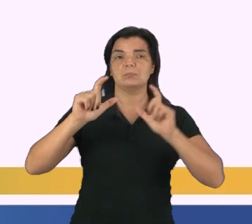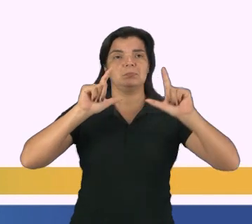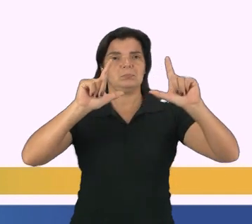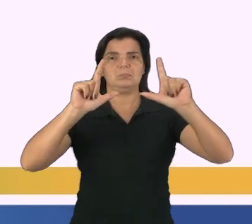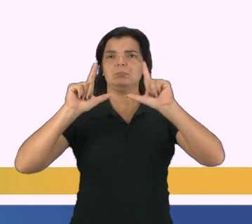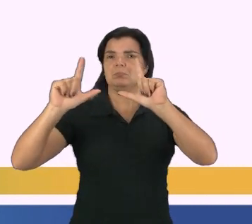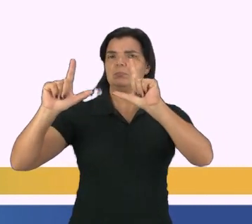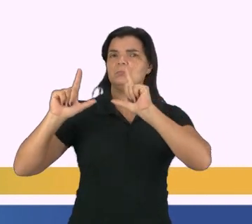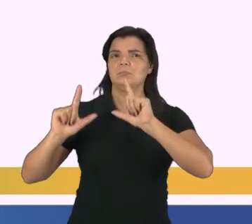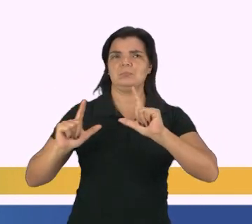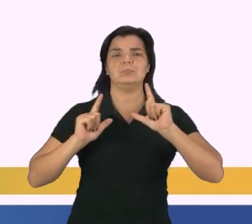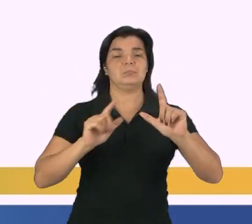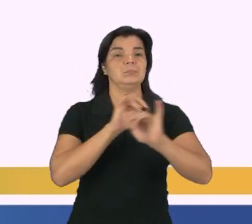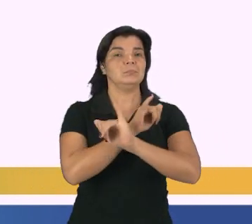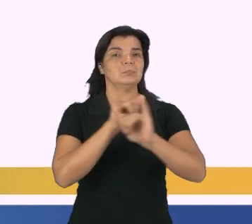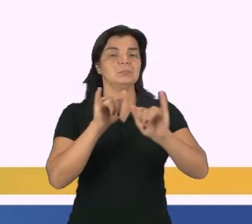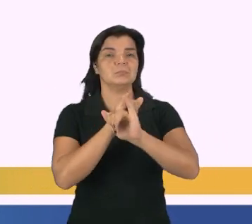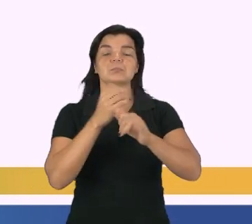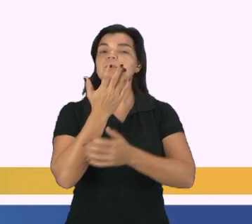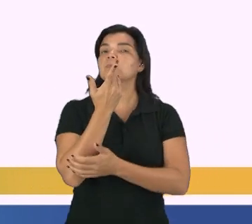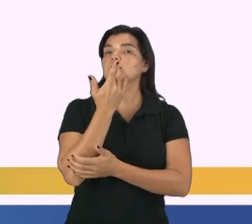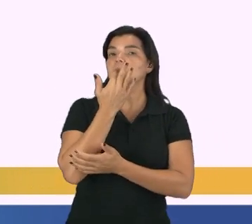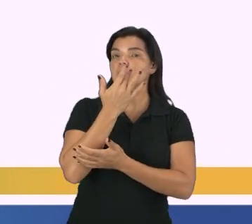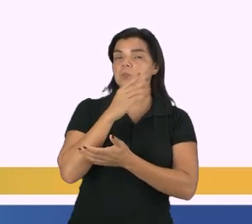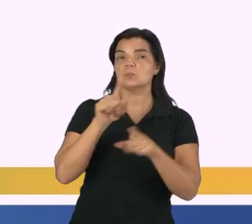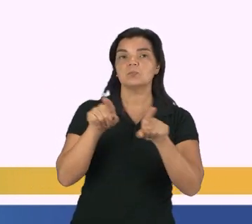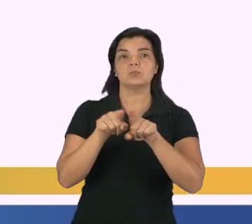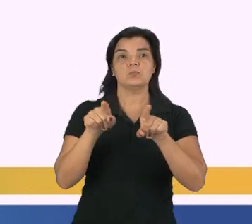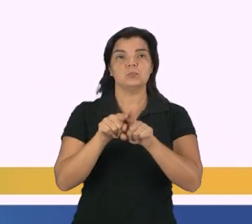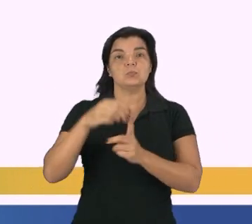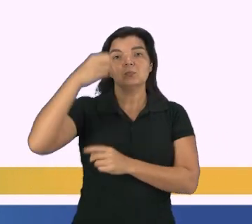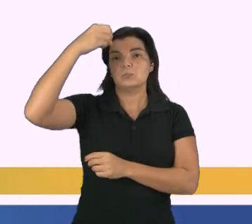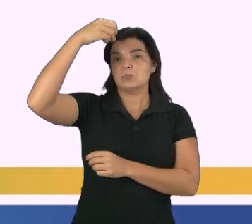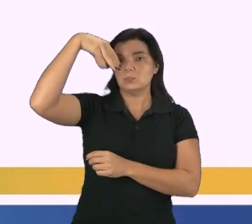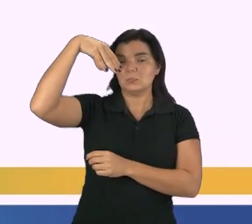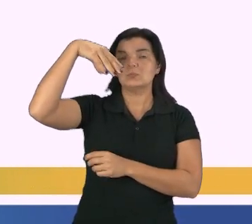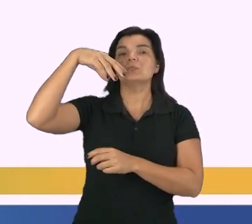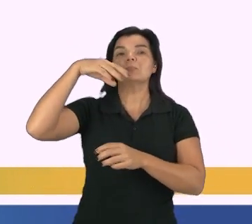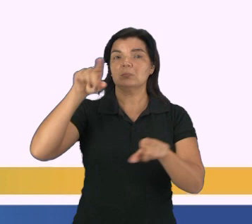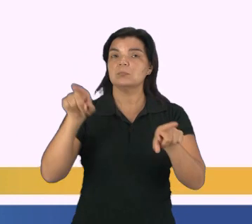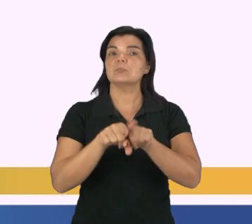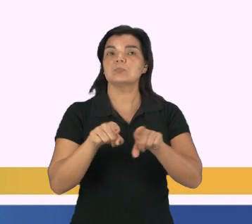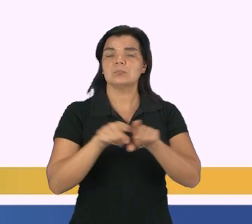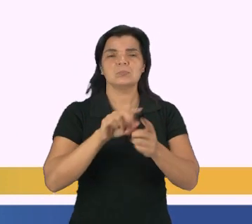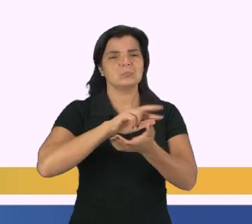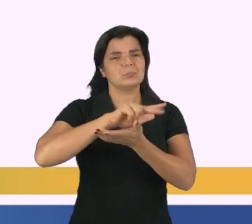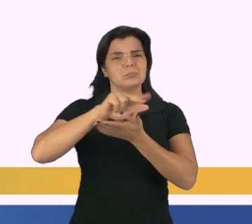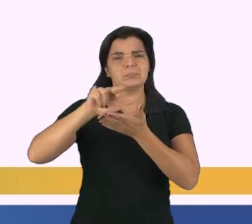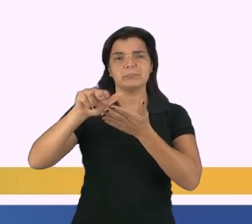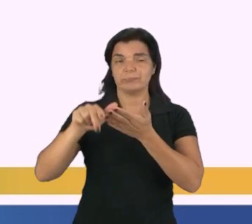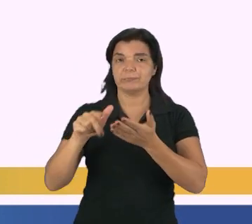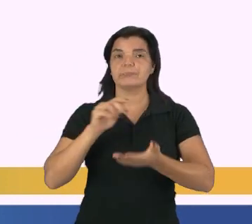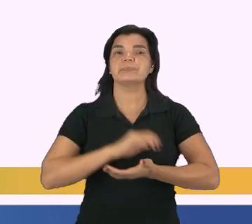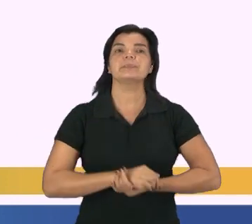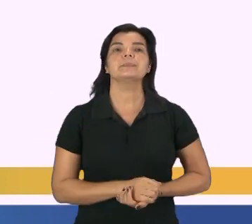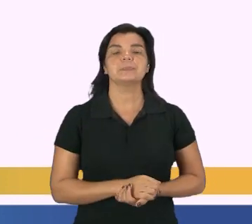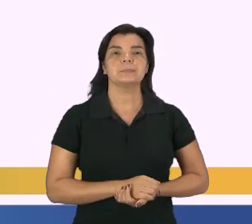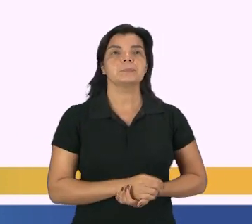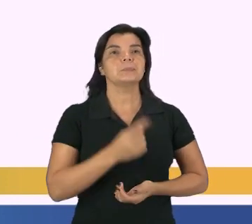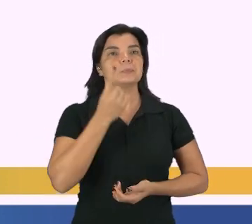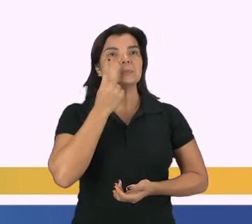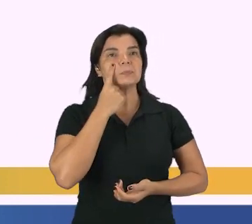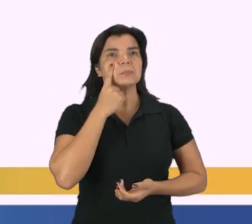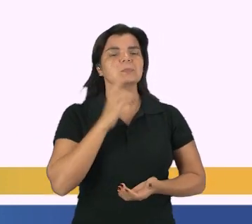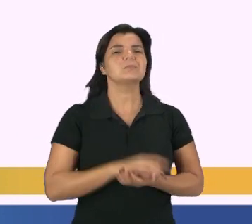placas informativas, várias cores, uma presença de luzes, né? Diversas e variadas. Olhem